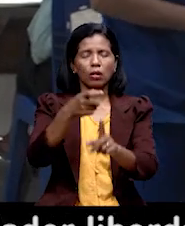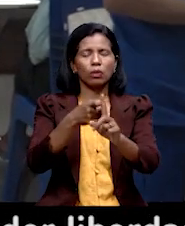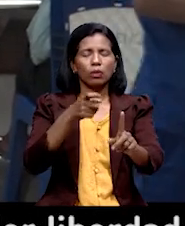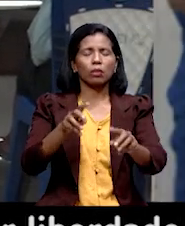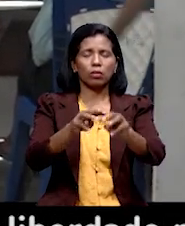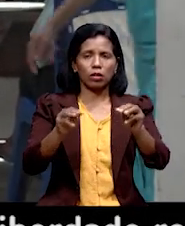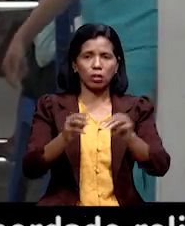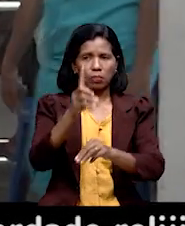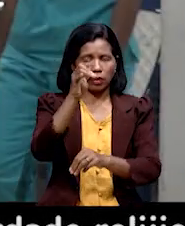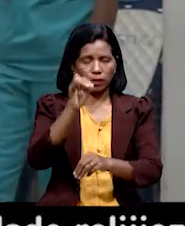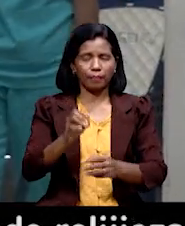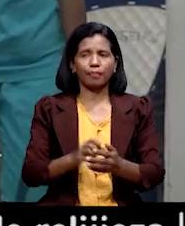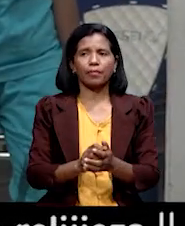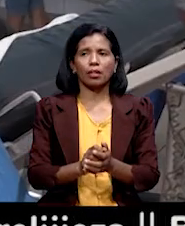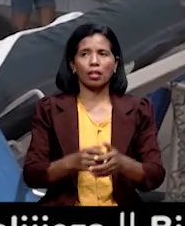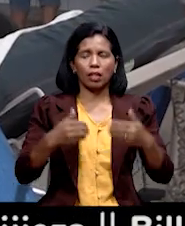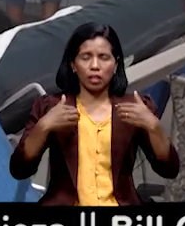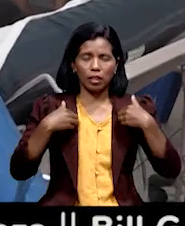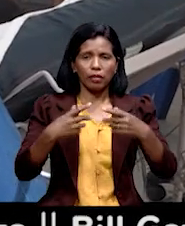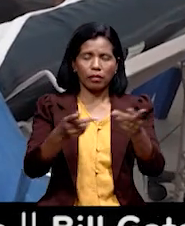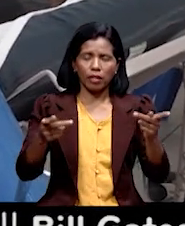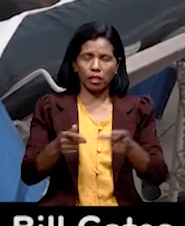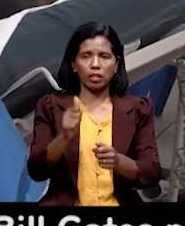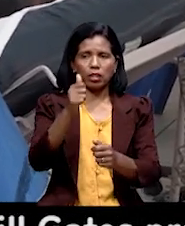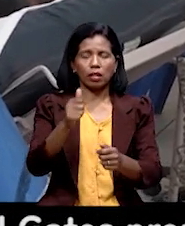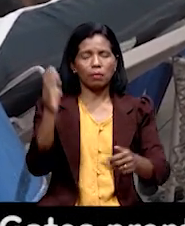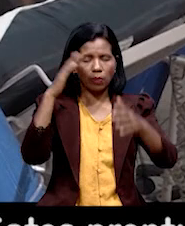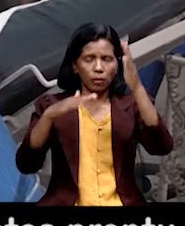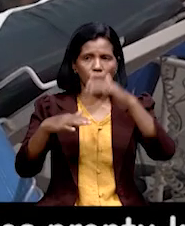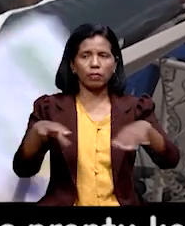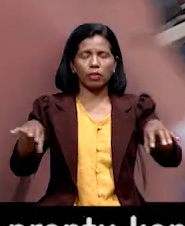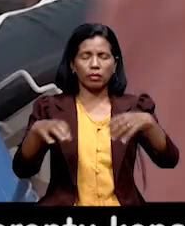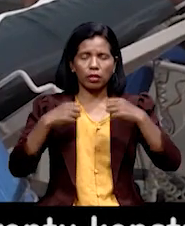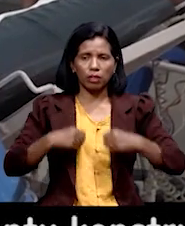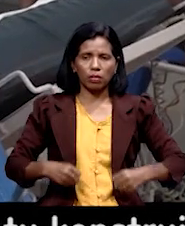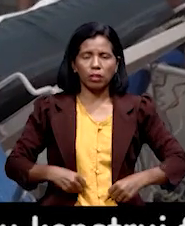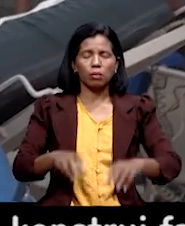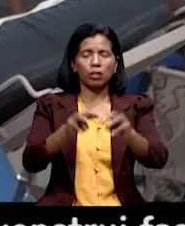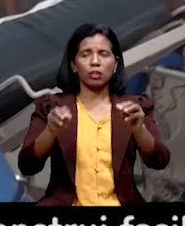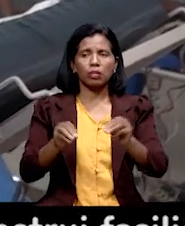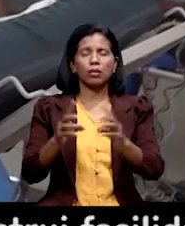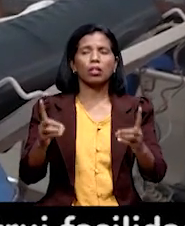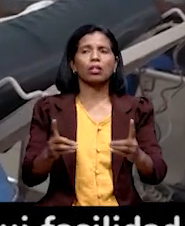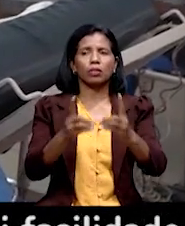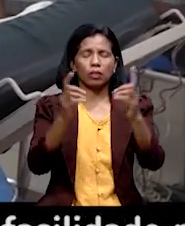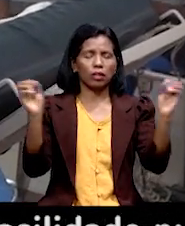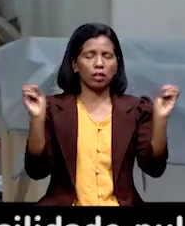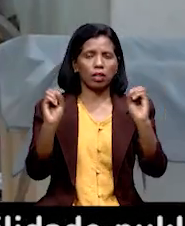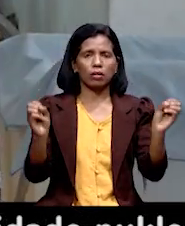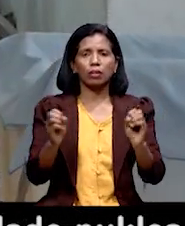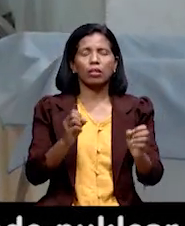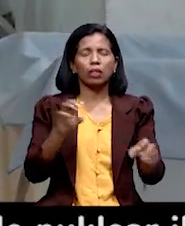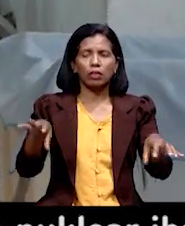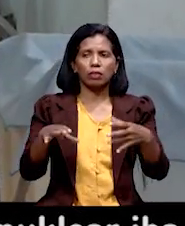saúde município de Lih e a máquina Sanulo no problema neve serviço saúde município de Lih Hasoro makla ia intervenção